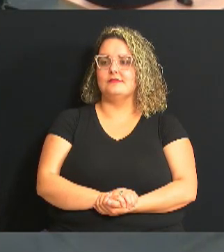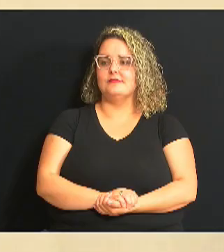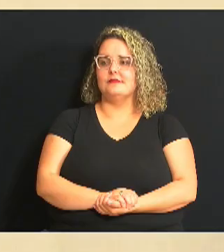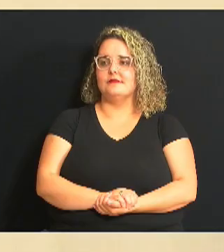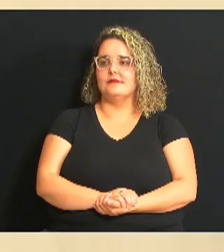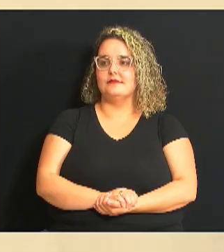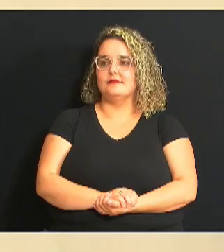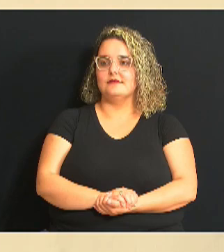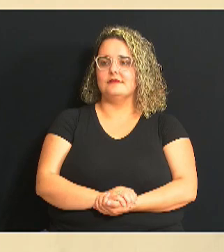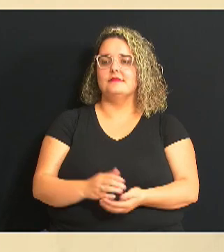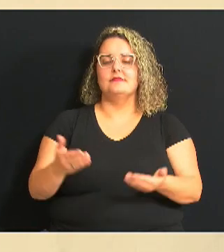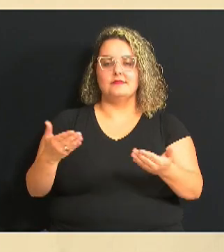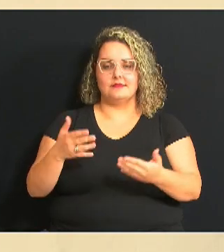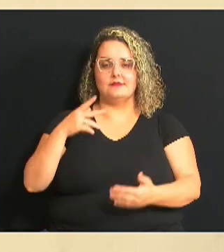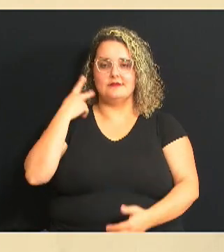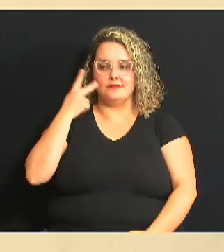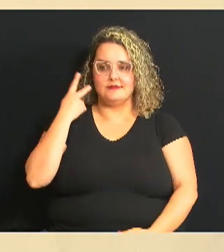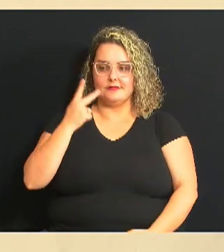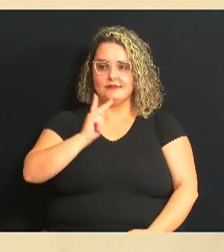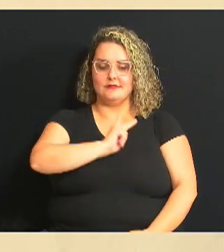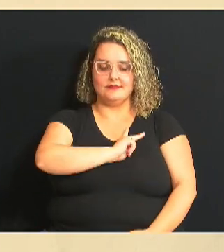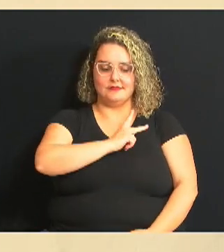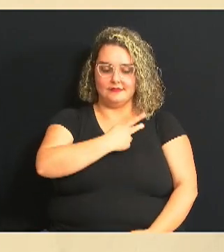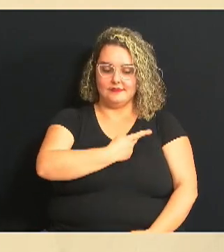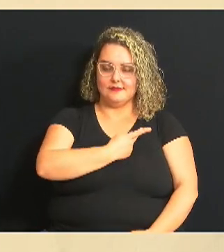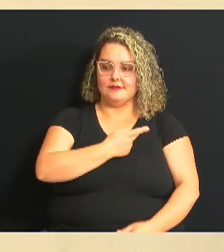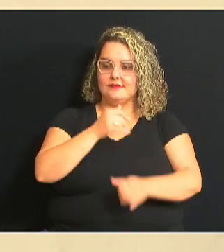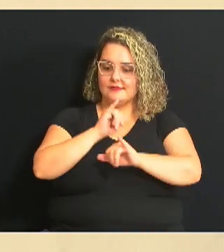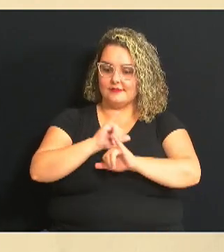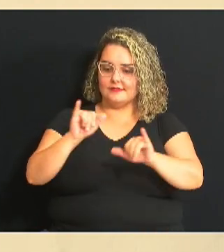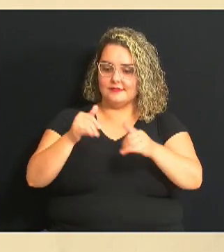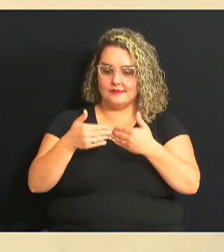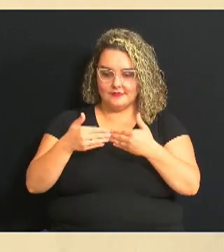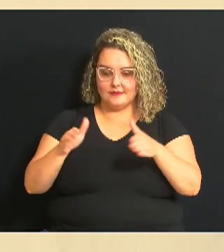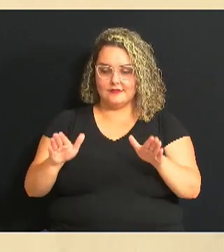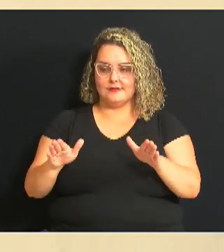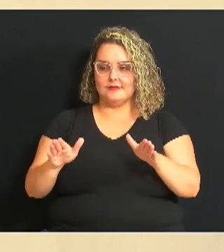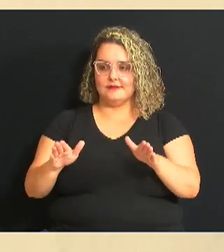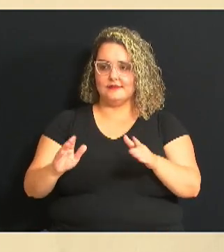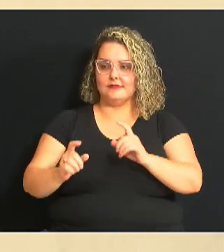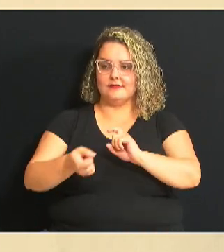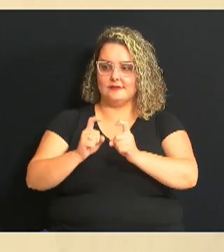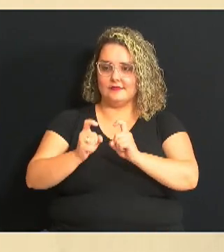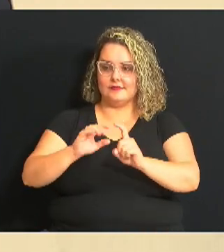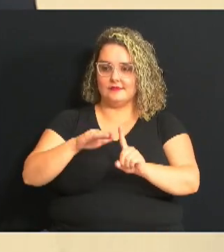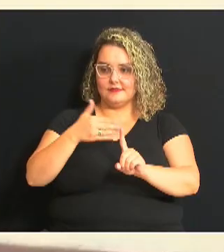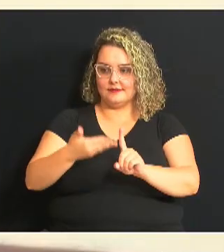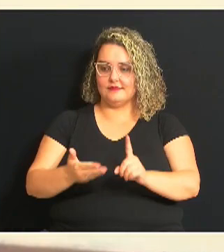Com a palavra, o vereador Paulo Haddad para declarar aberta esta reunião solene.